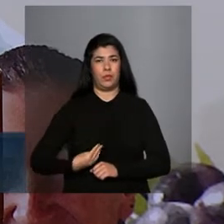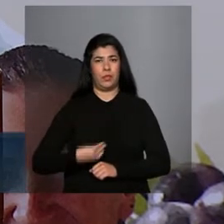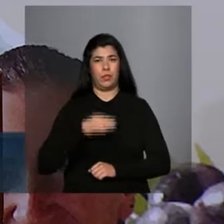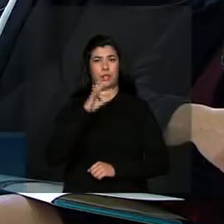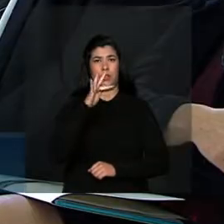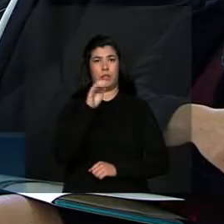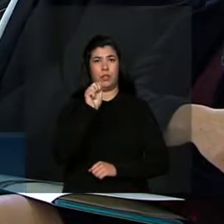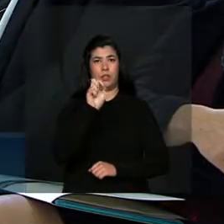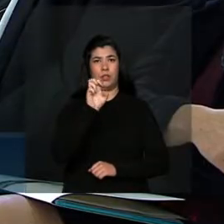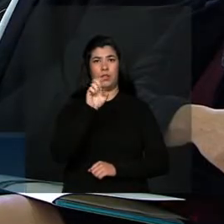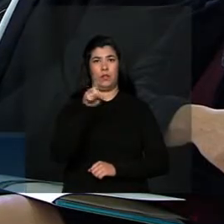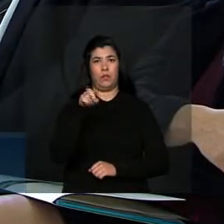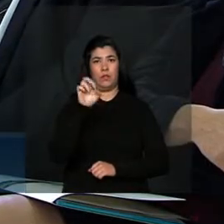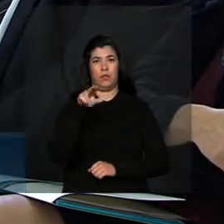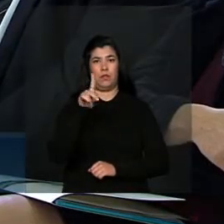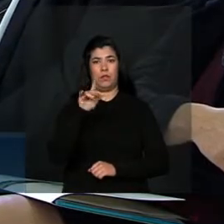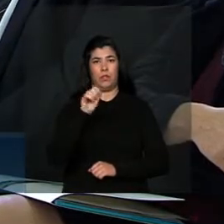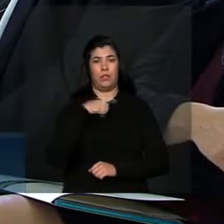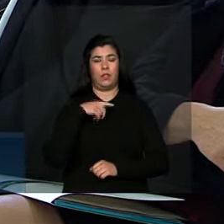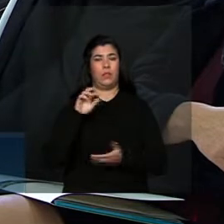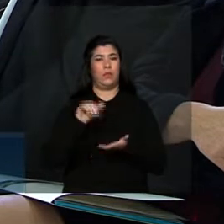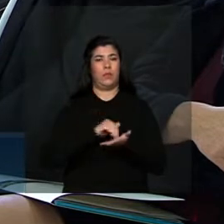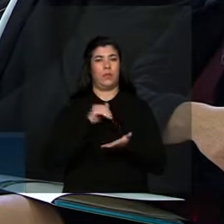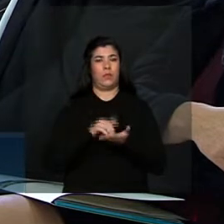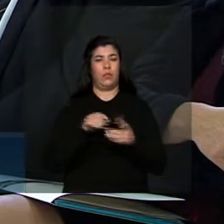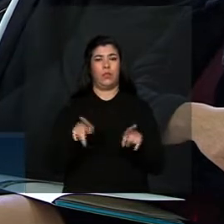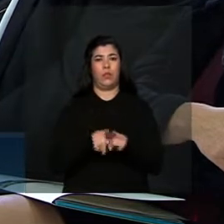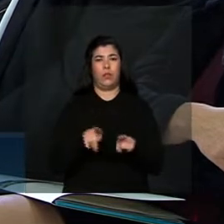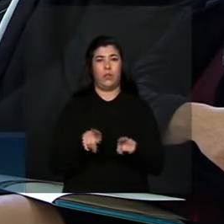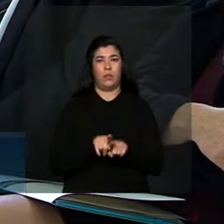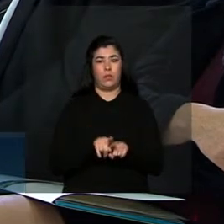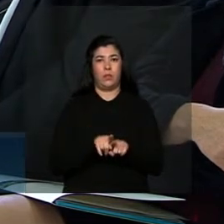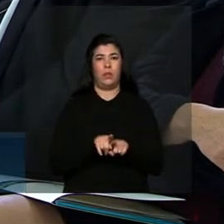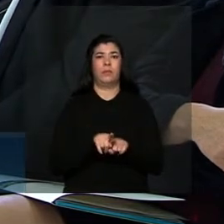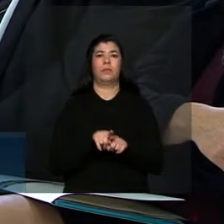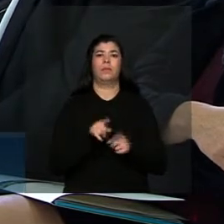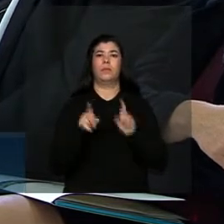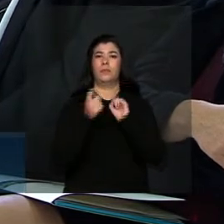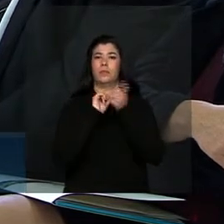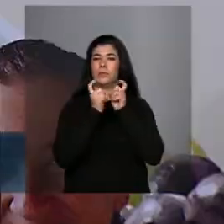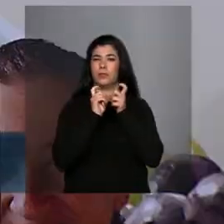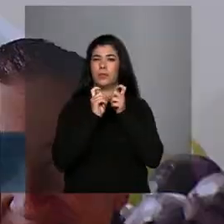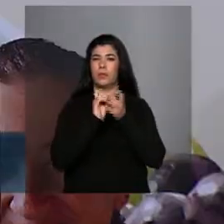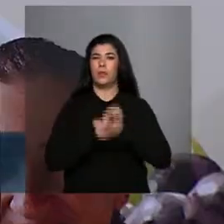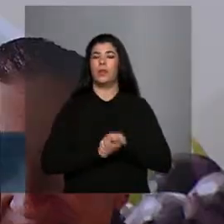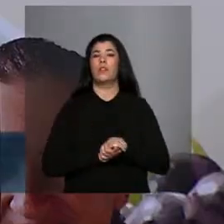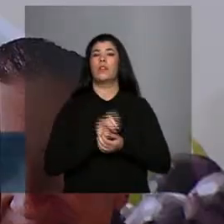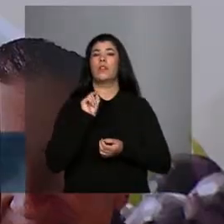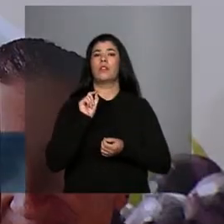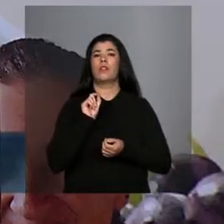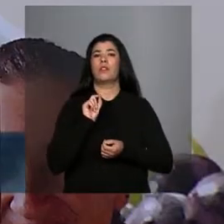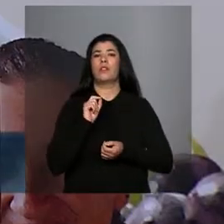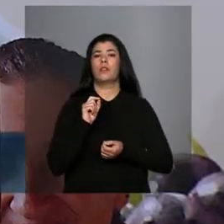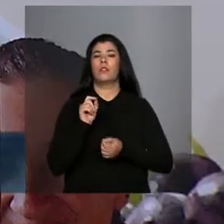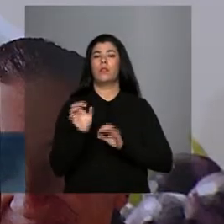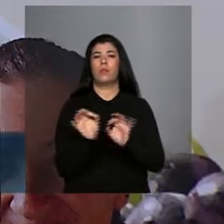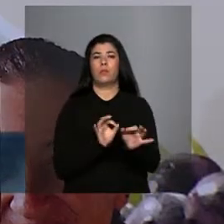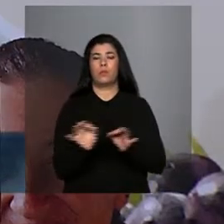aqui representado pelo secretário executivo, que